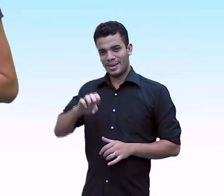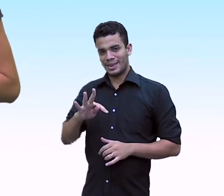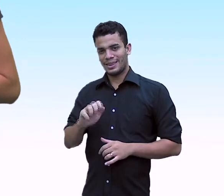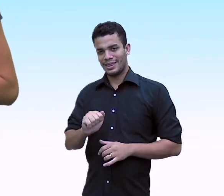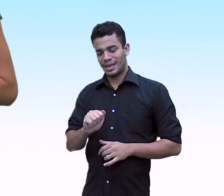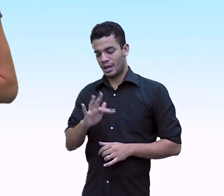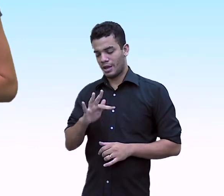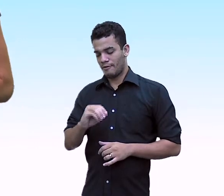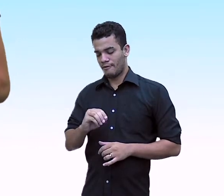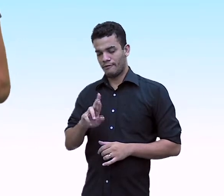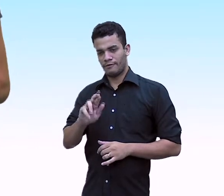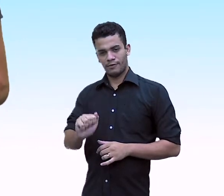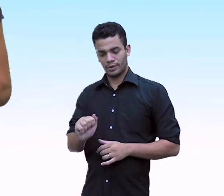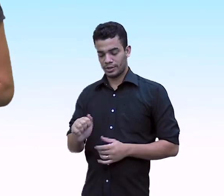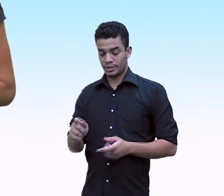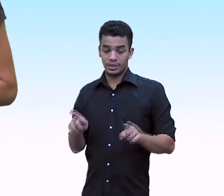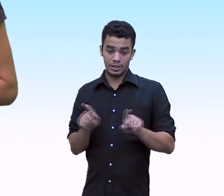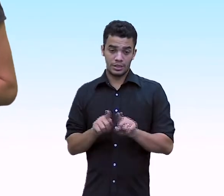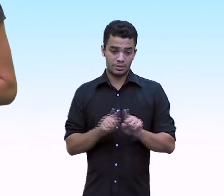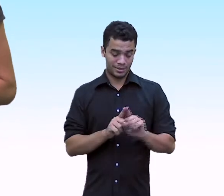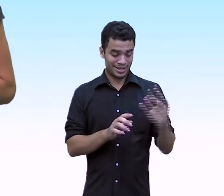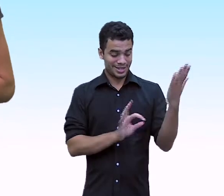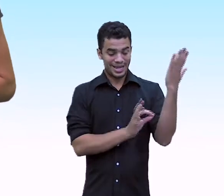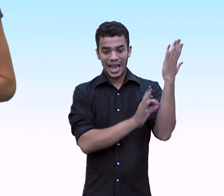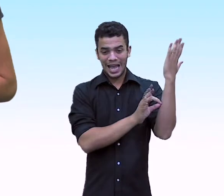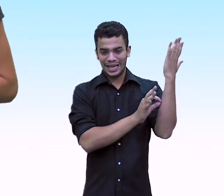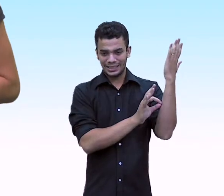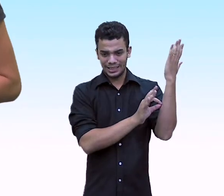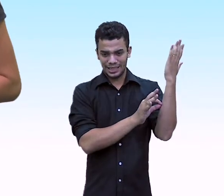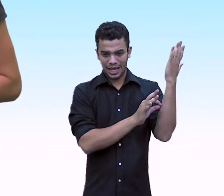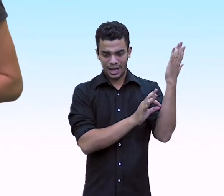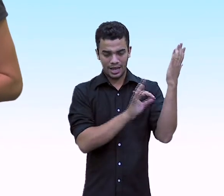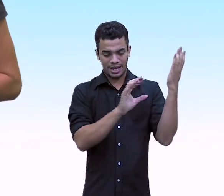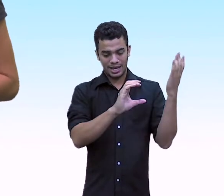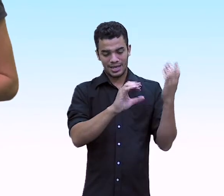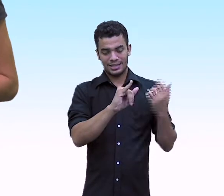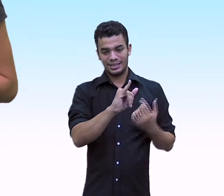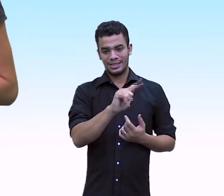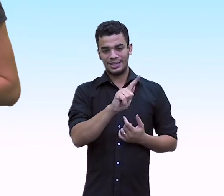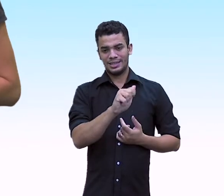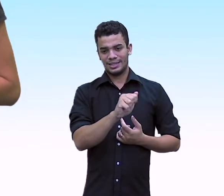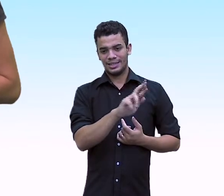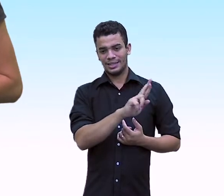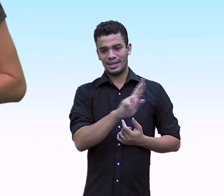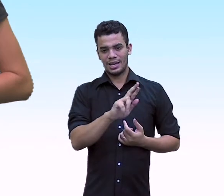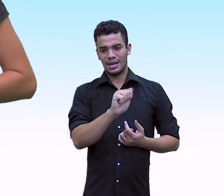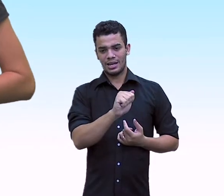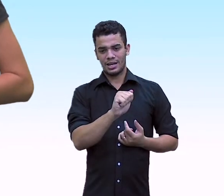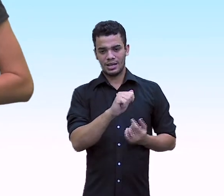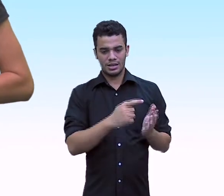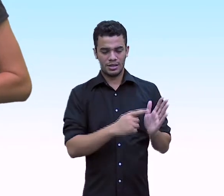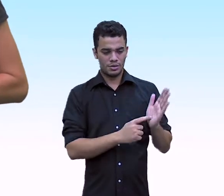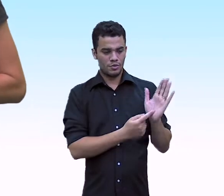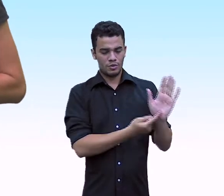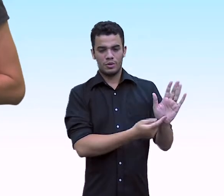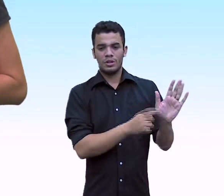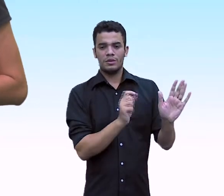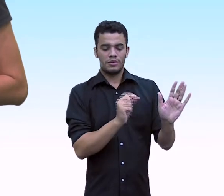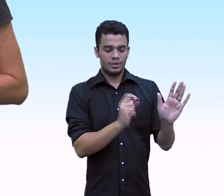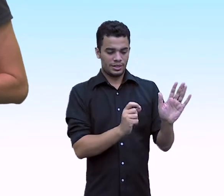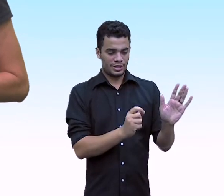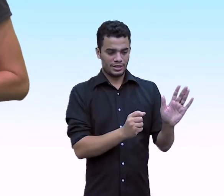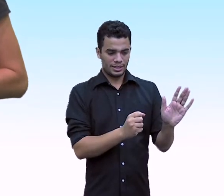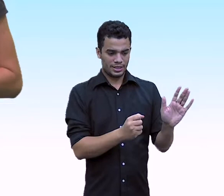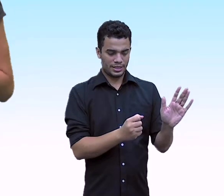a cigarra, que representava a nobreza, a monarquia, então, quando mostra a